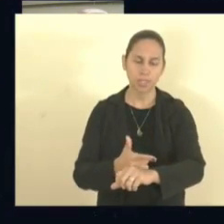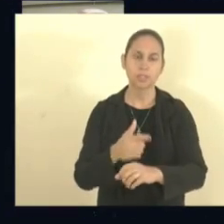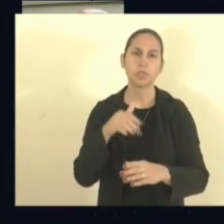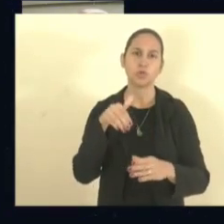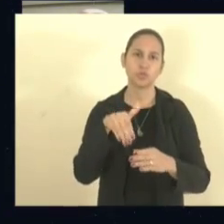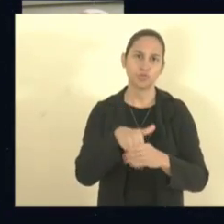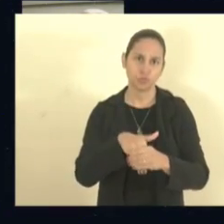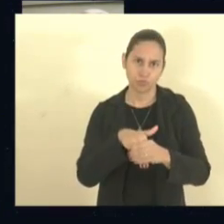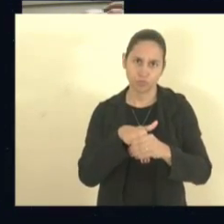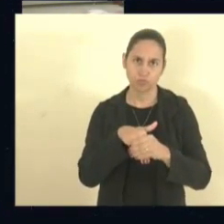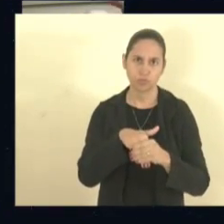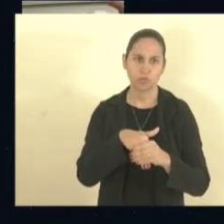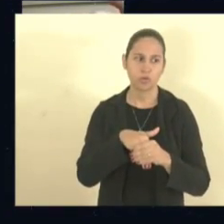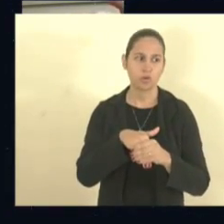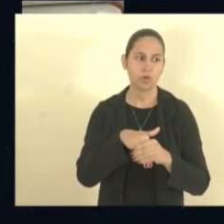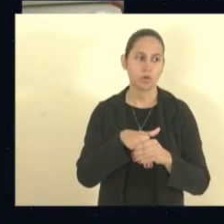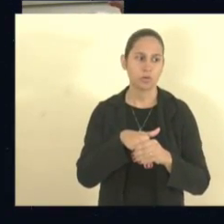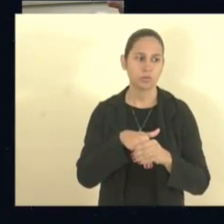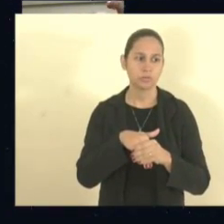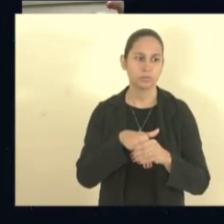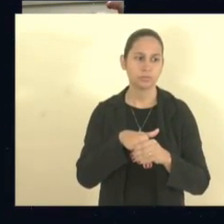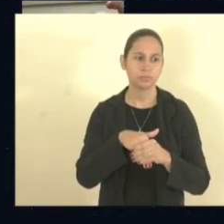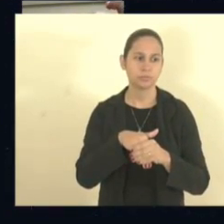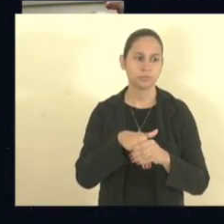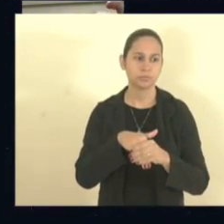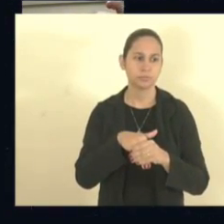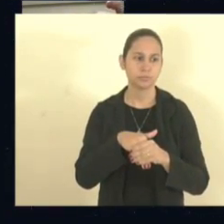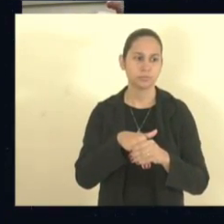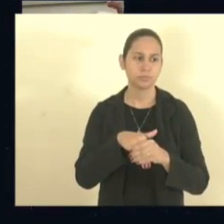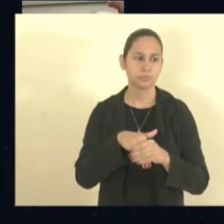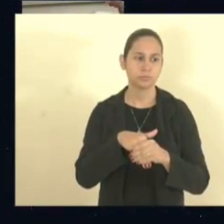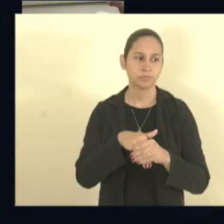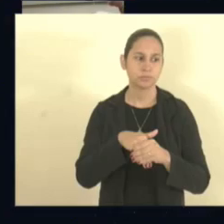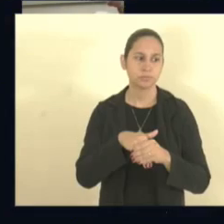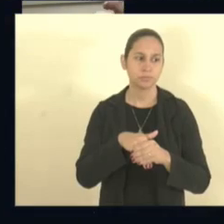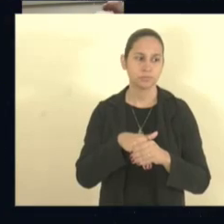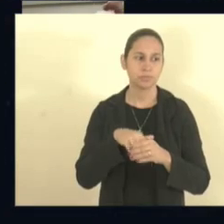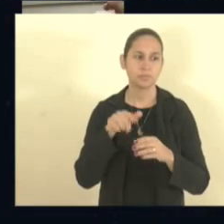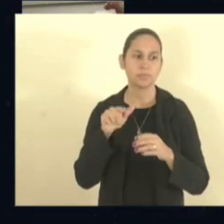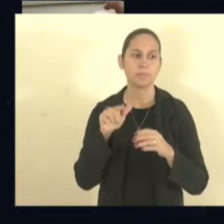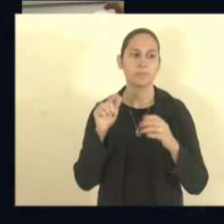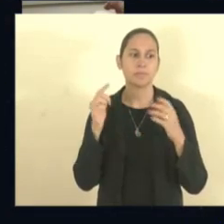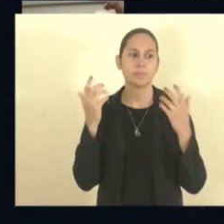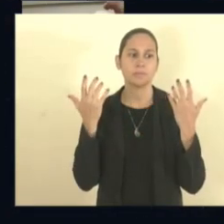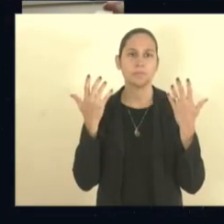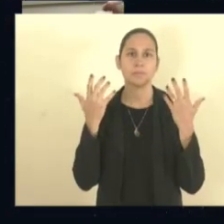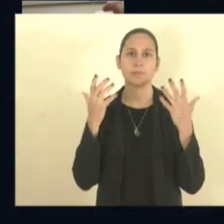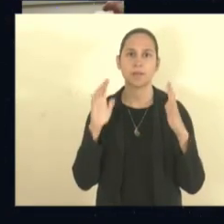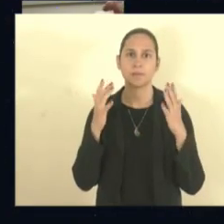Marcos, parabenizar aqui. Deputado Marcos, parabenizar. Só um minuto, por favor. Só Oi.